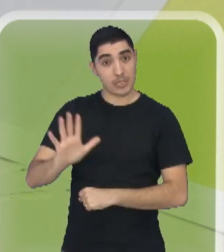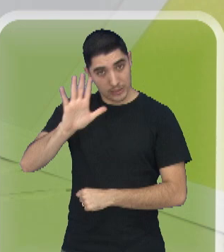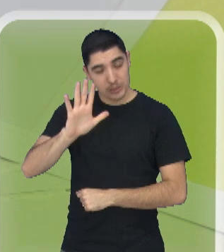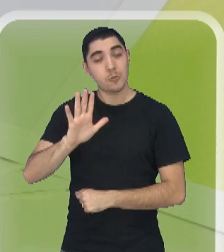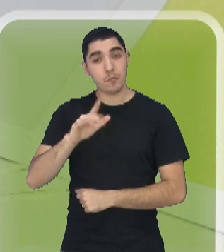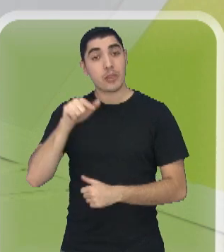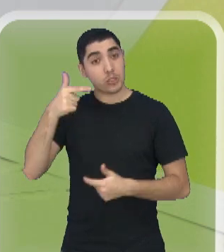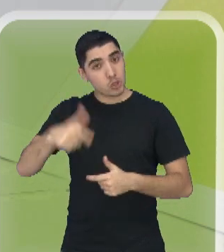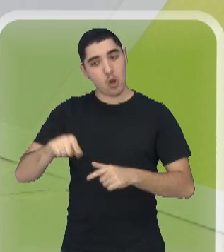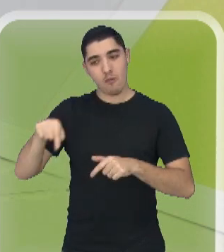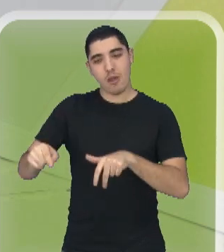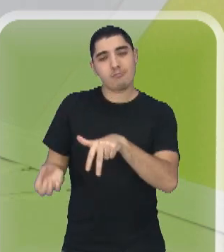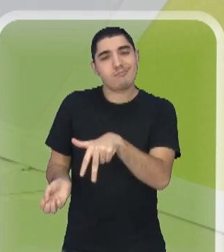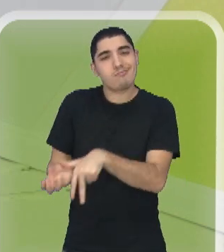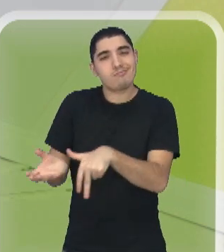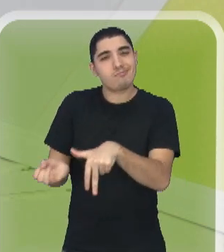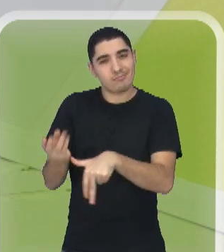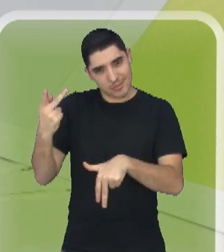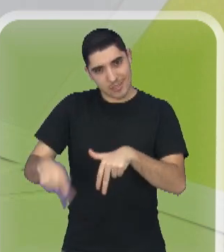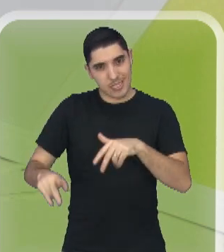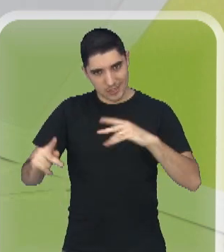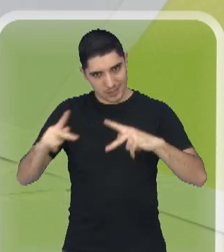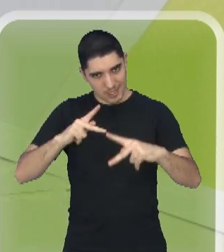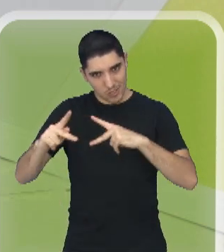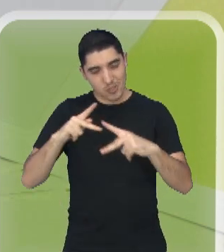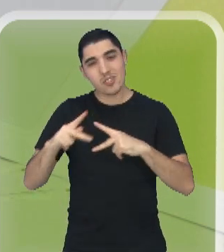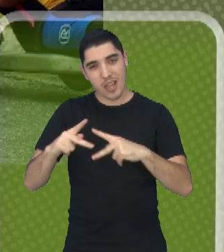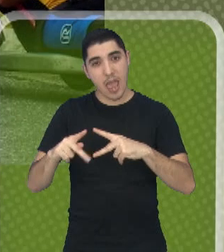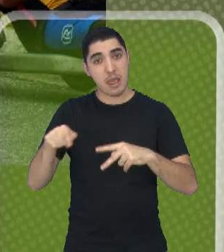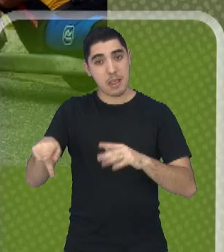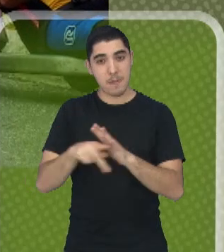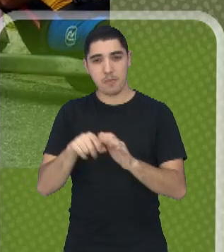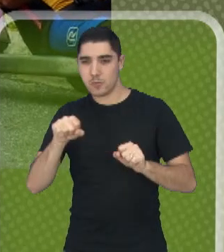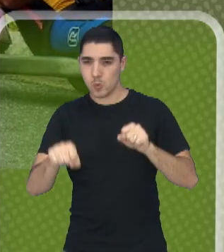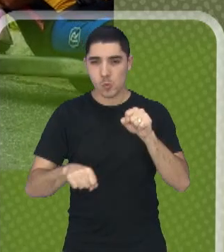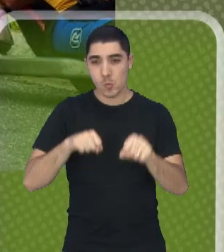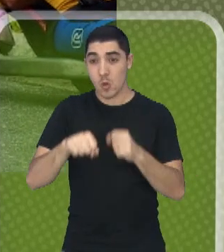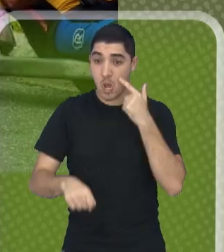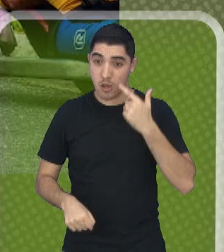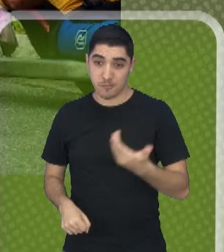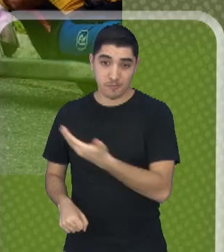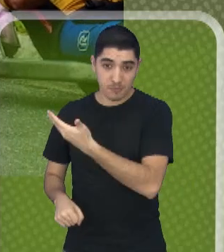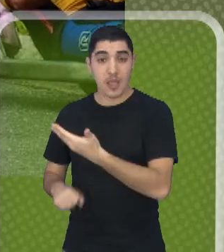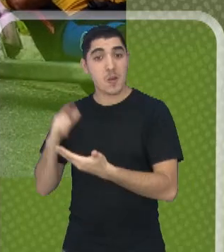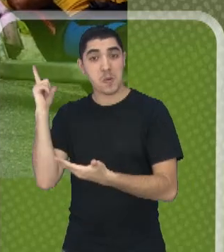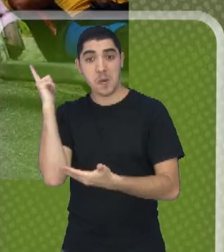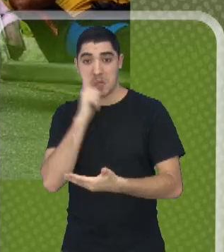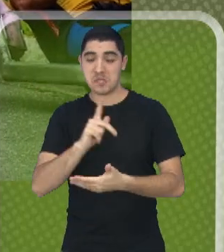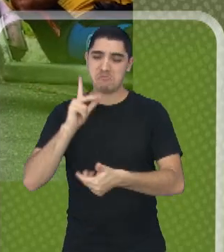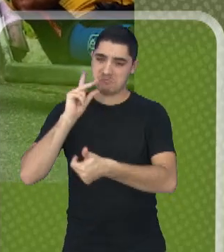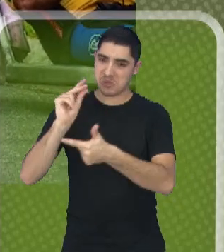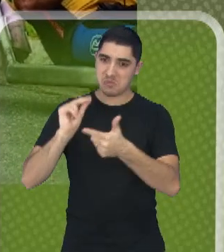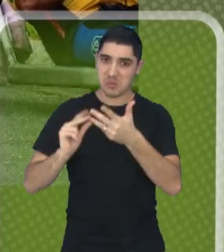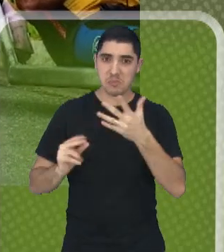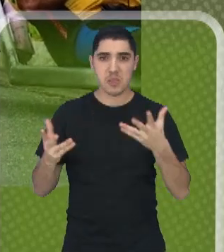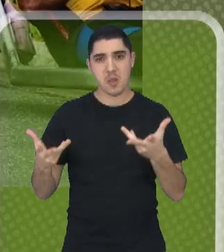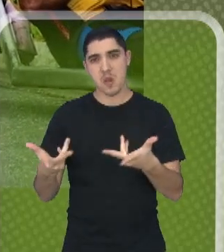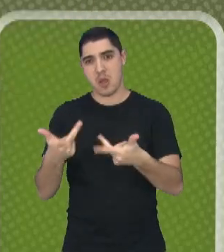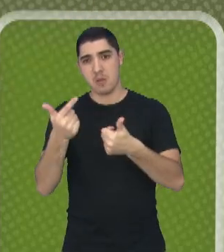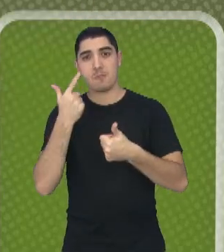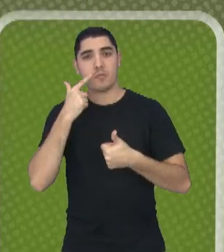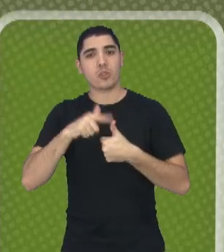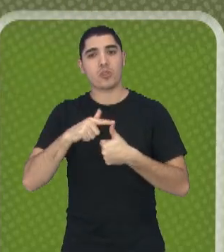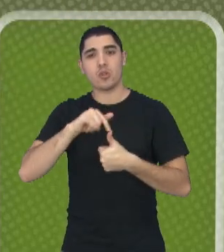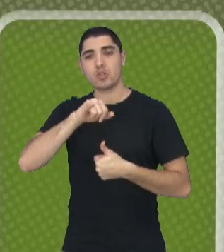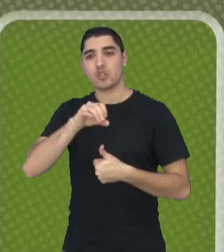vez, o time do Instituto Athlon de Paraciclismo, aqui de São José, marcou presença na competição, trazendo ótimos resultados. O